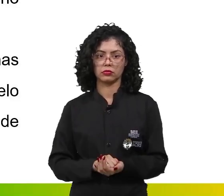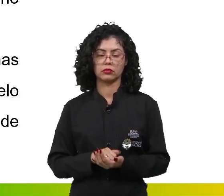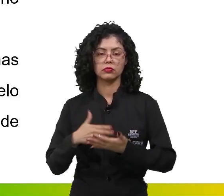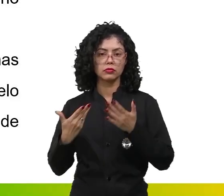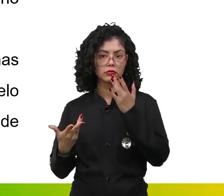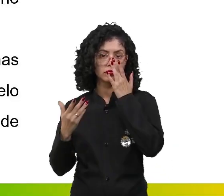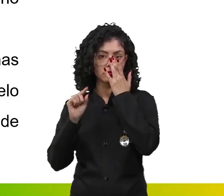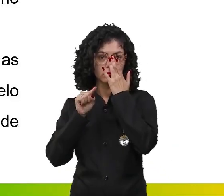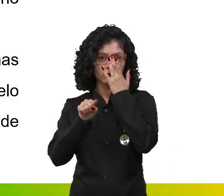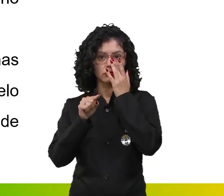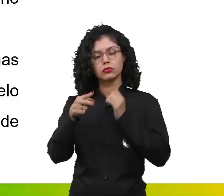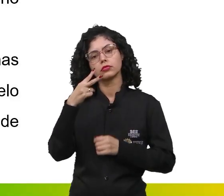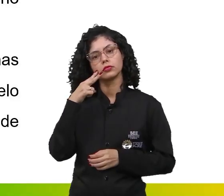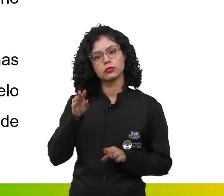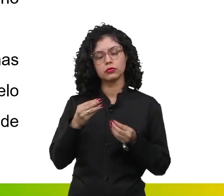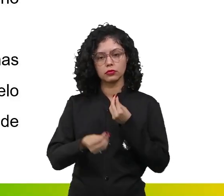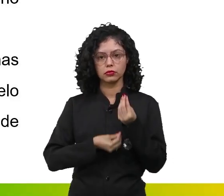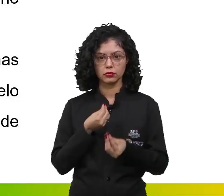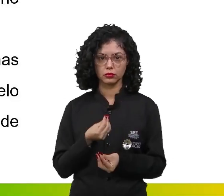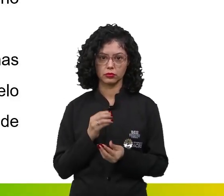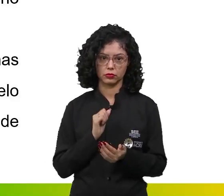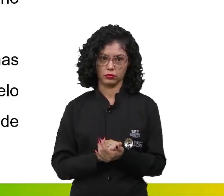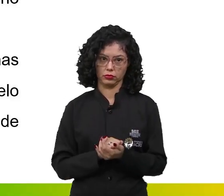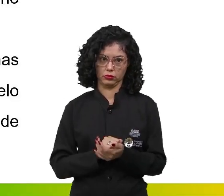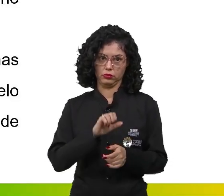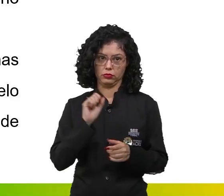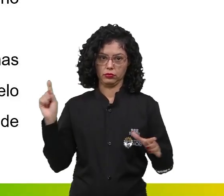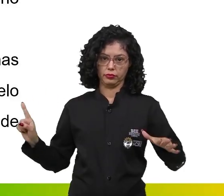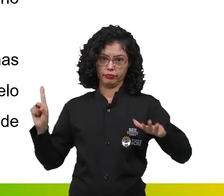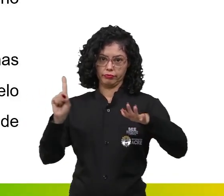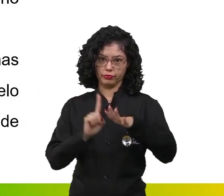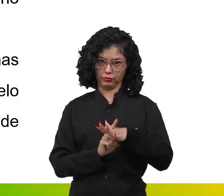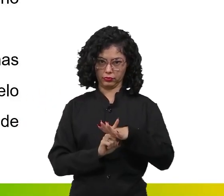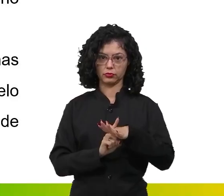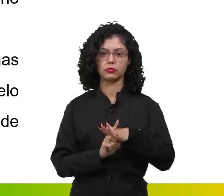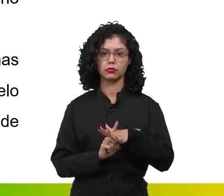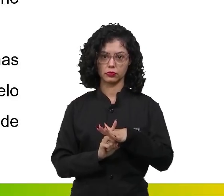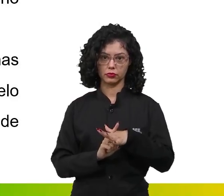olha só a situação de segregação.